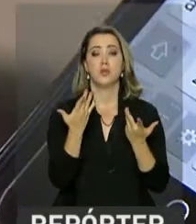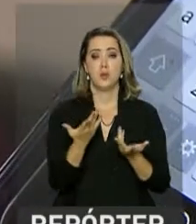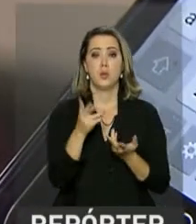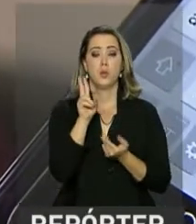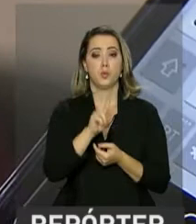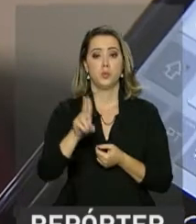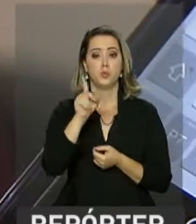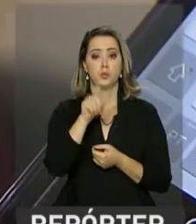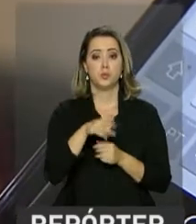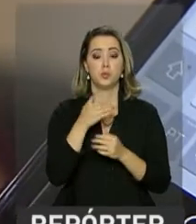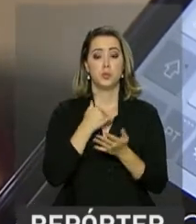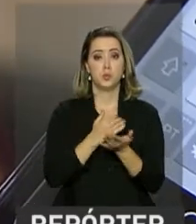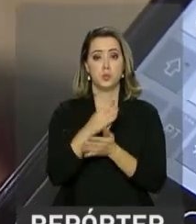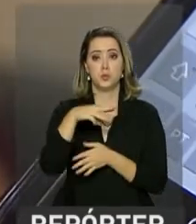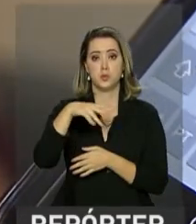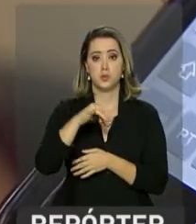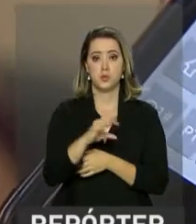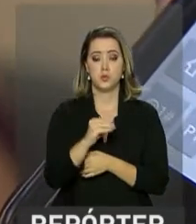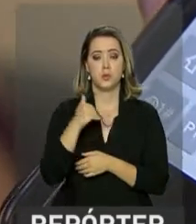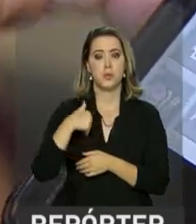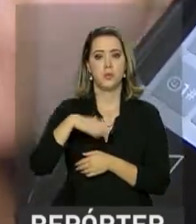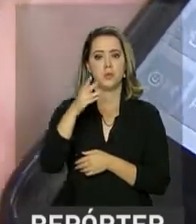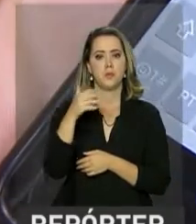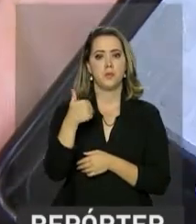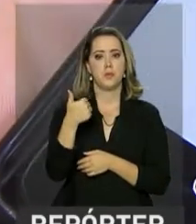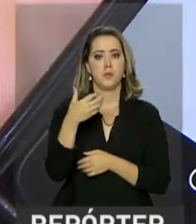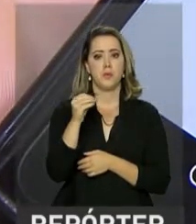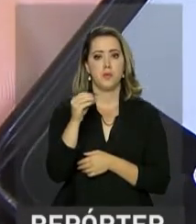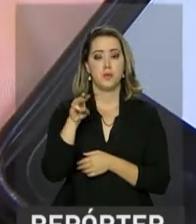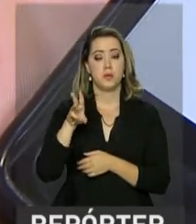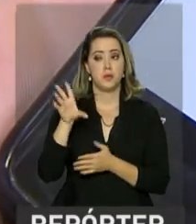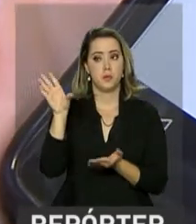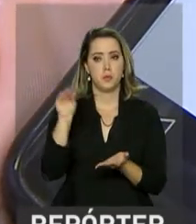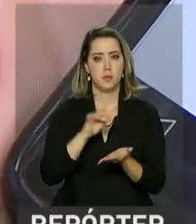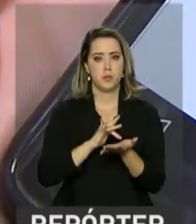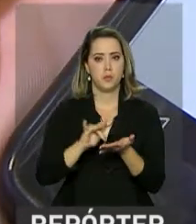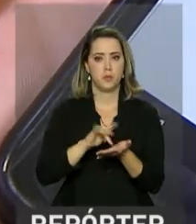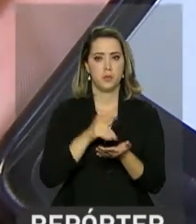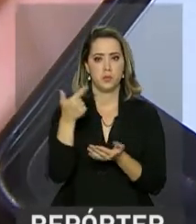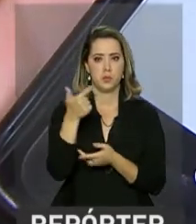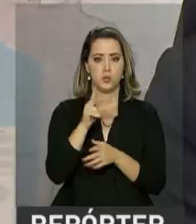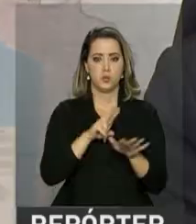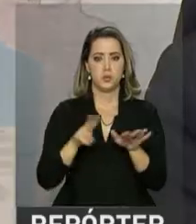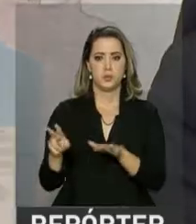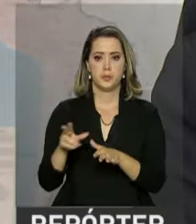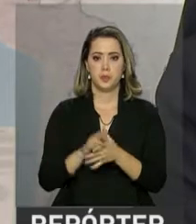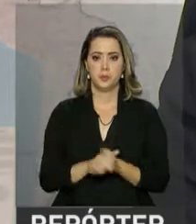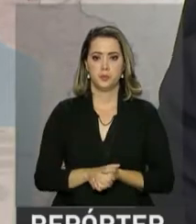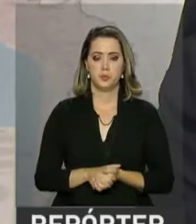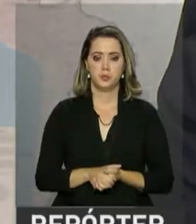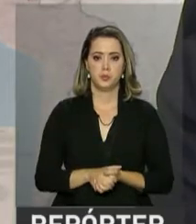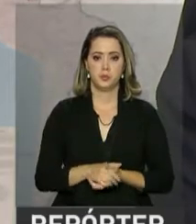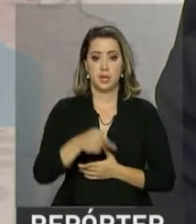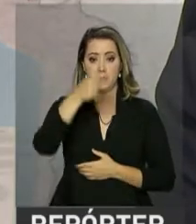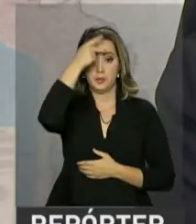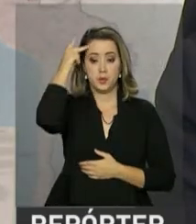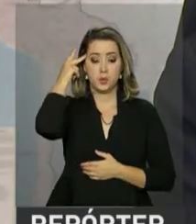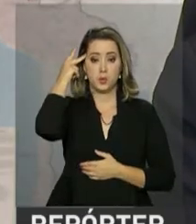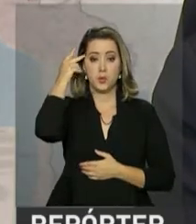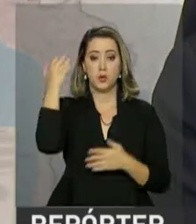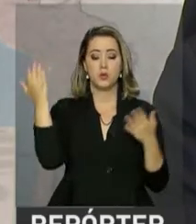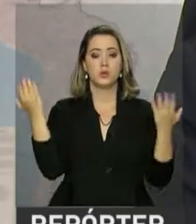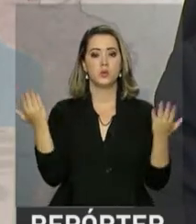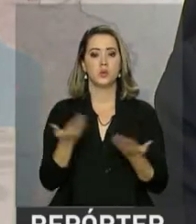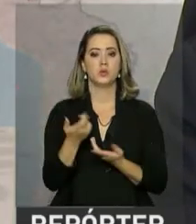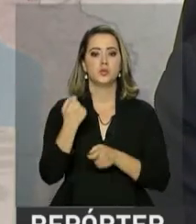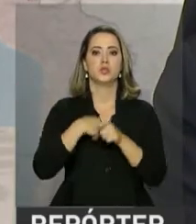a ferramenta foi lançada em maio e já registrou mais de 100 mil downloads em duas semanas o trabalhador dele hoje ele